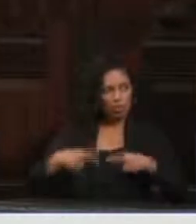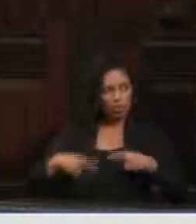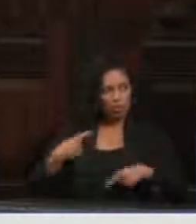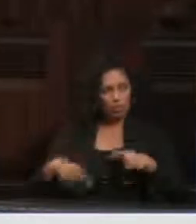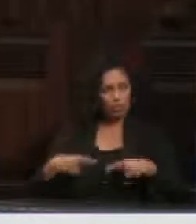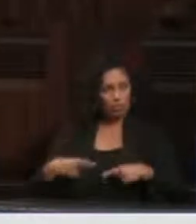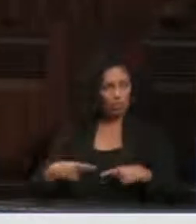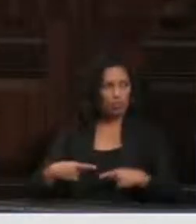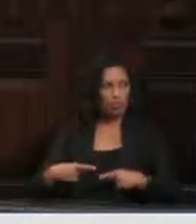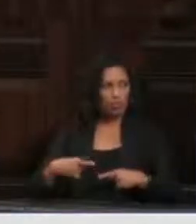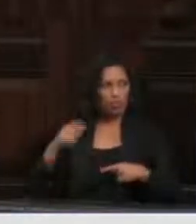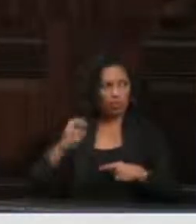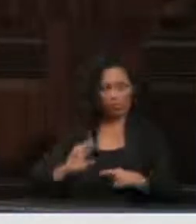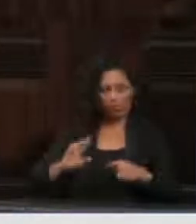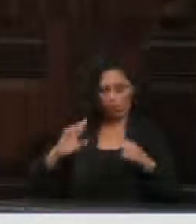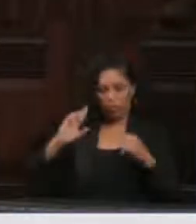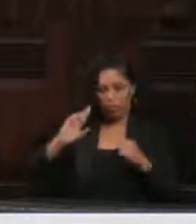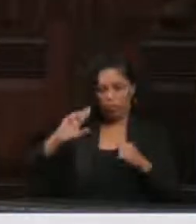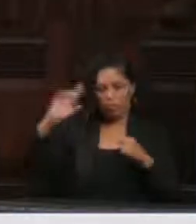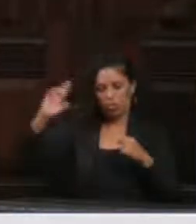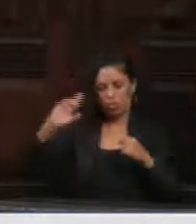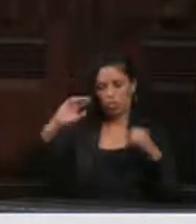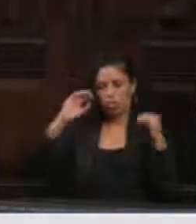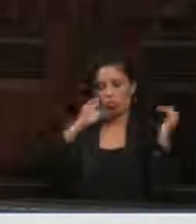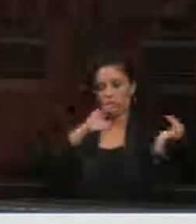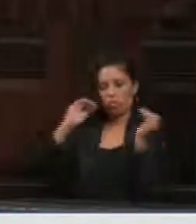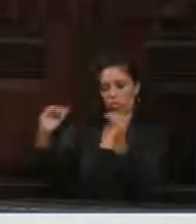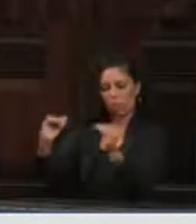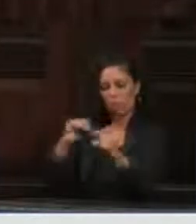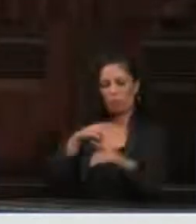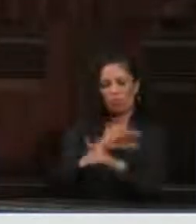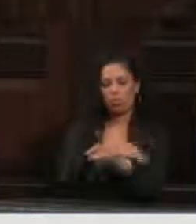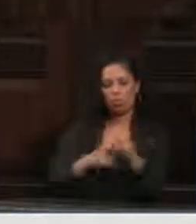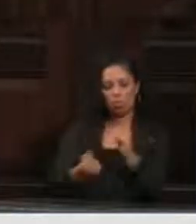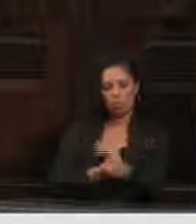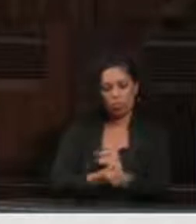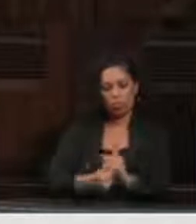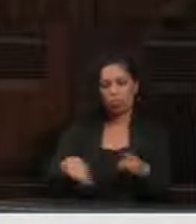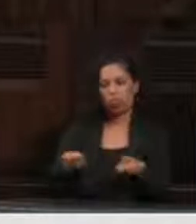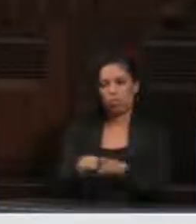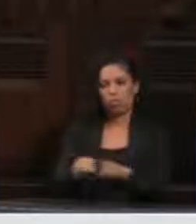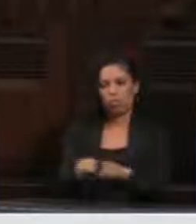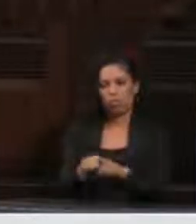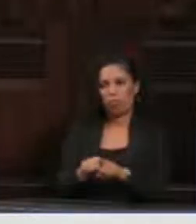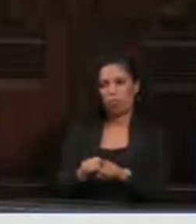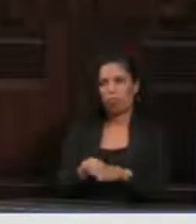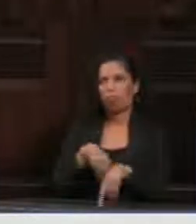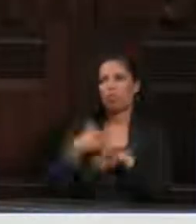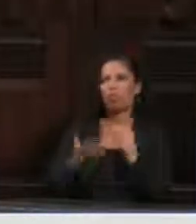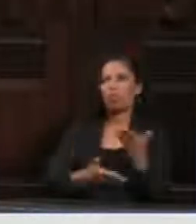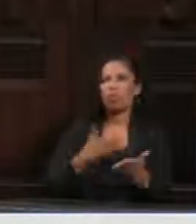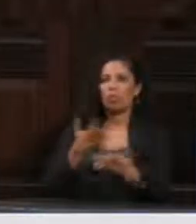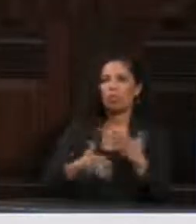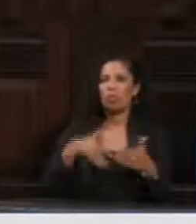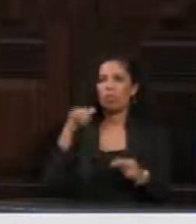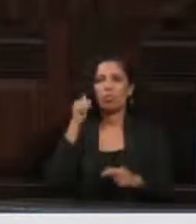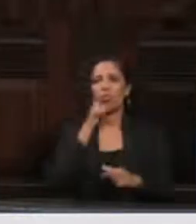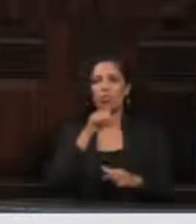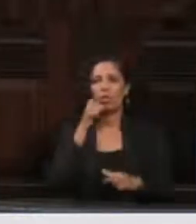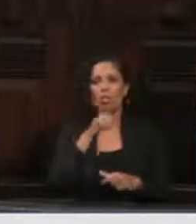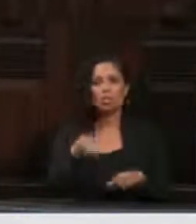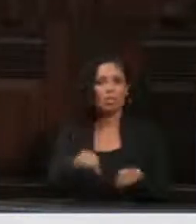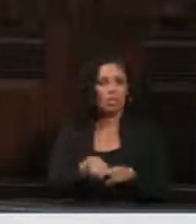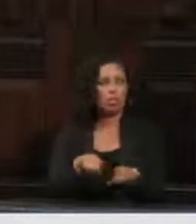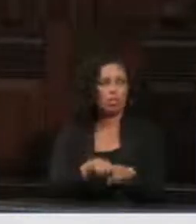é uma política de respeito ao povo, é uma política de assistência às mulheres, é uma política